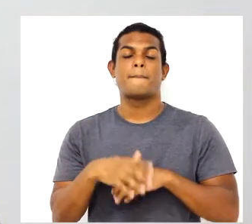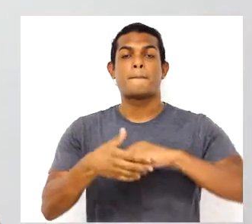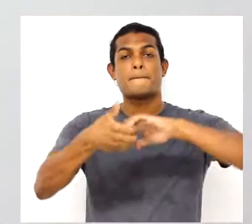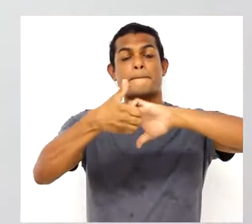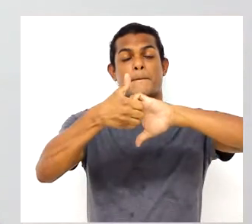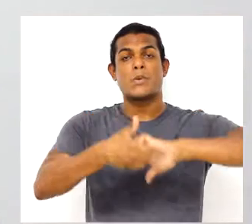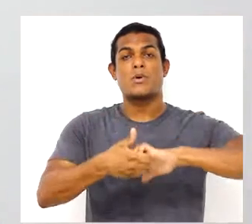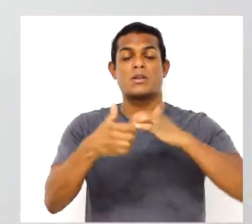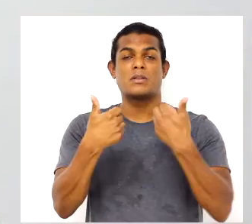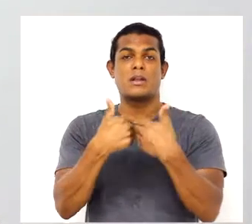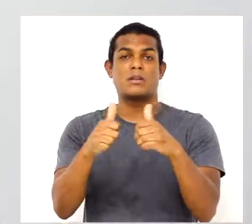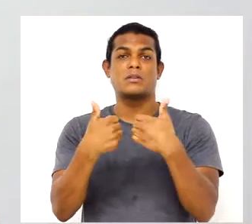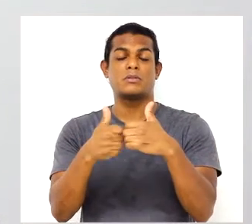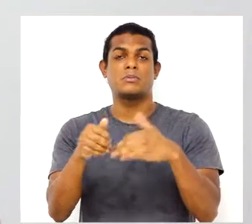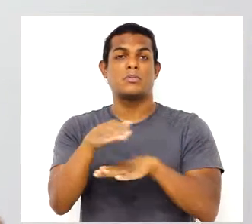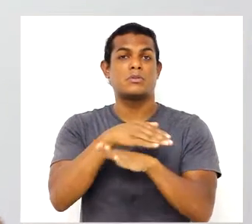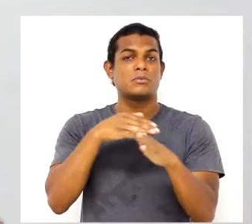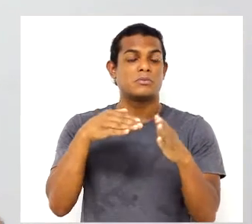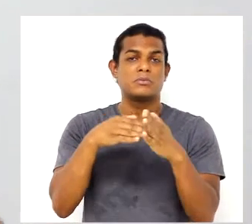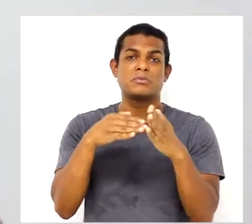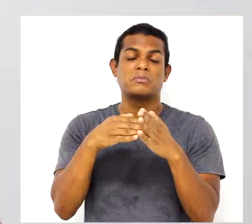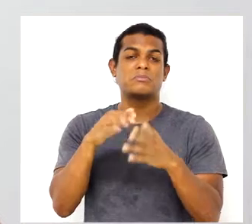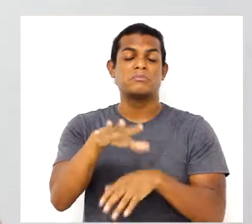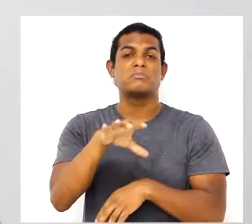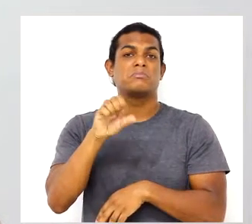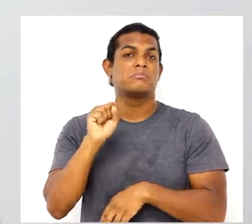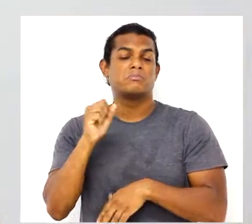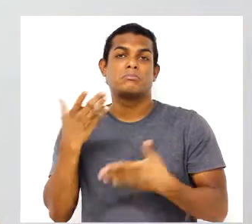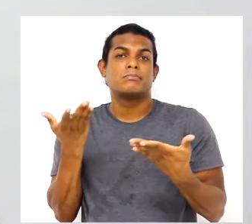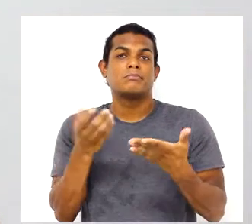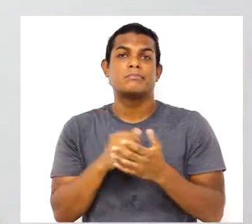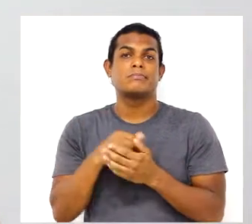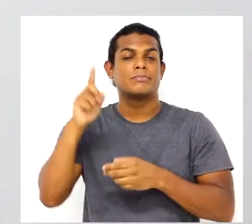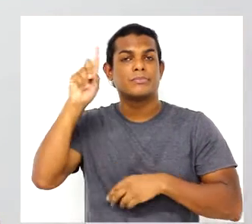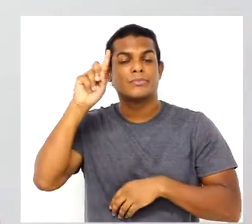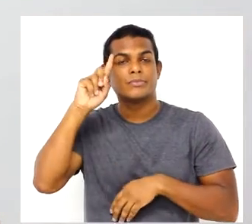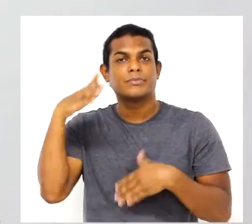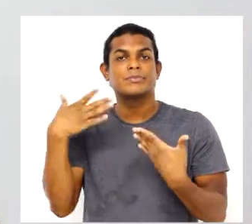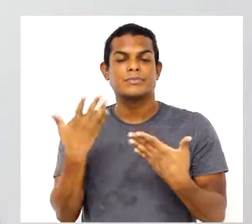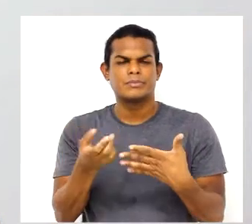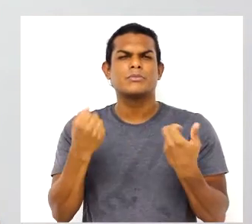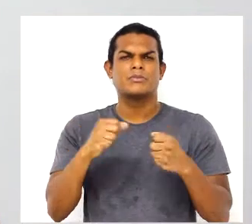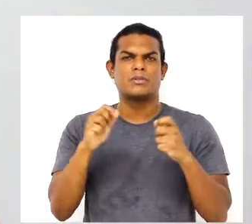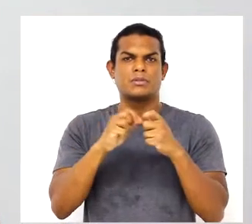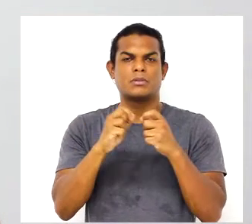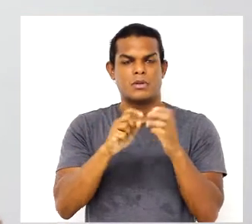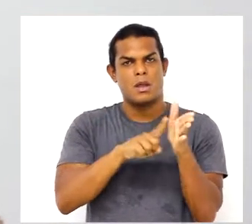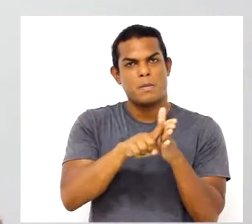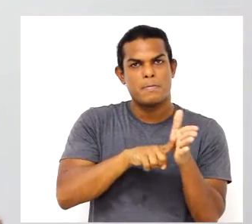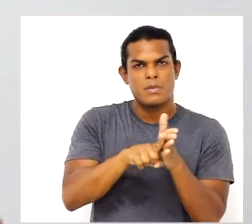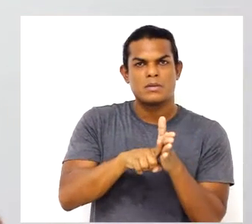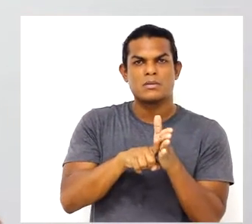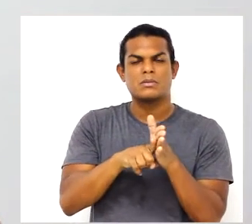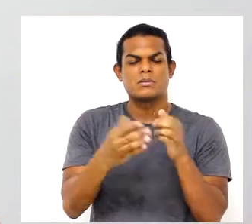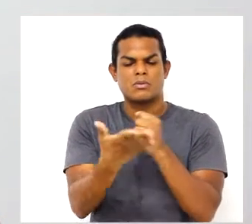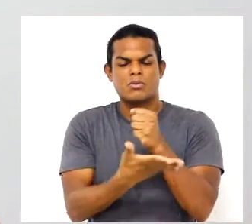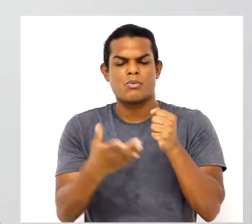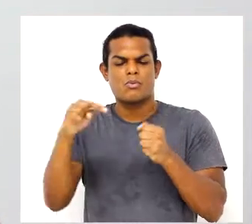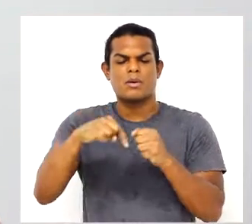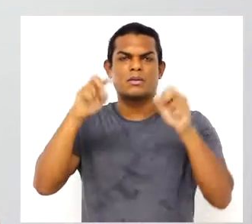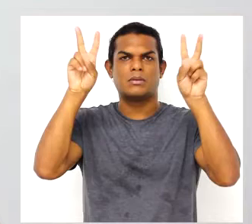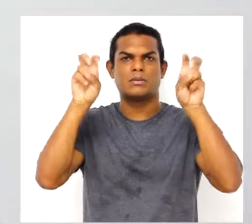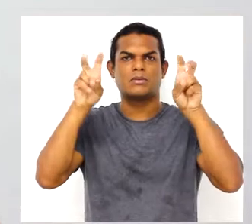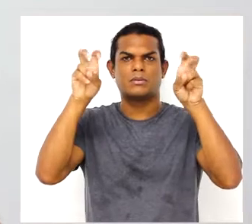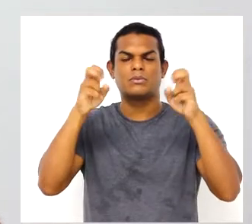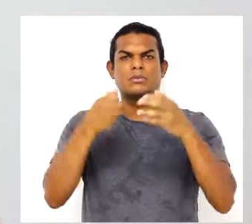uma pega durante o dia. Poderíamos realizar uma pesquisa a respeito disso. O valor pago na